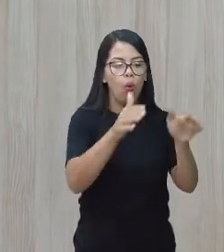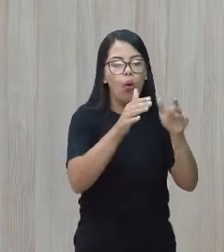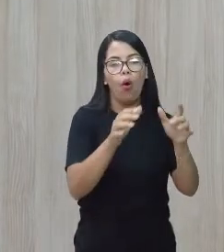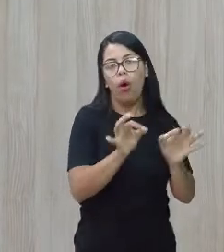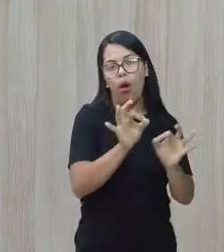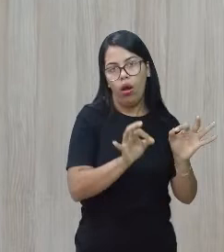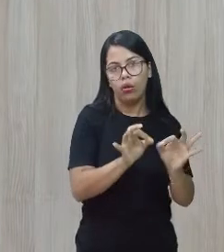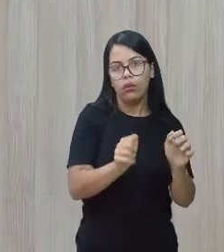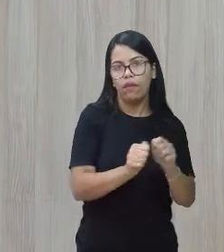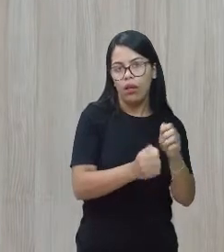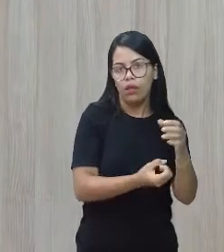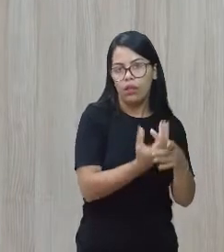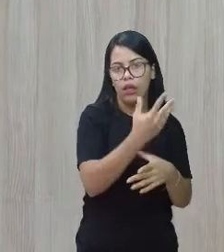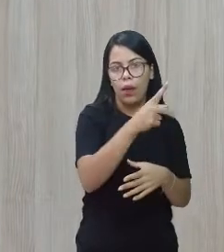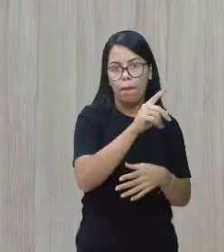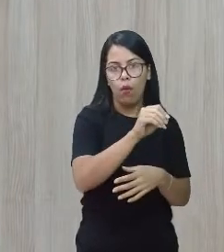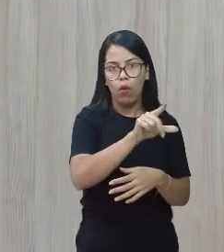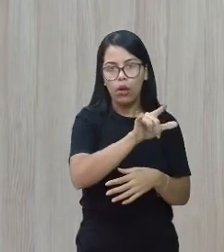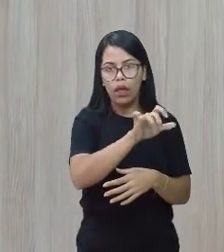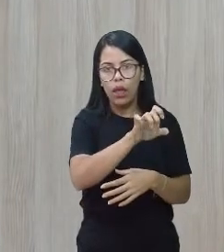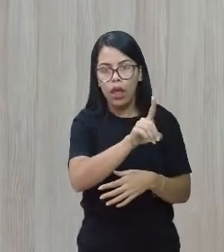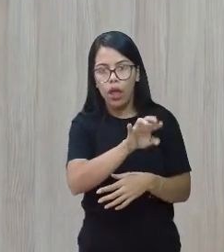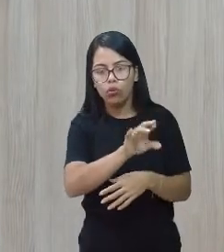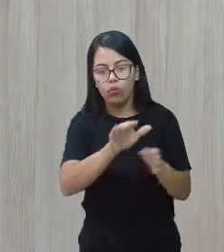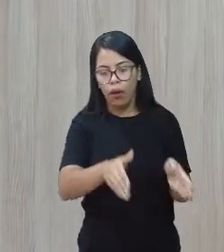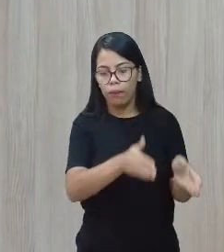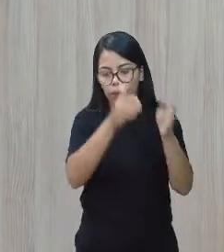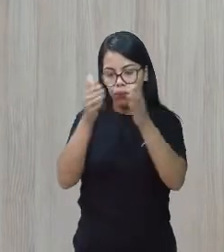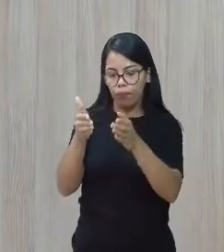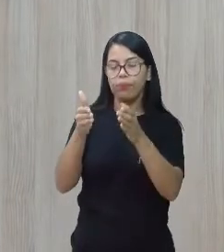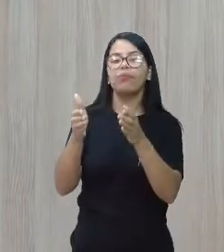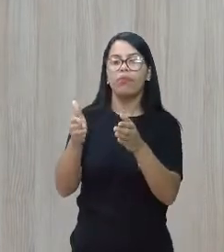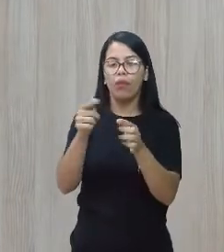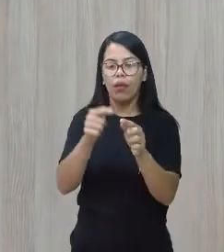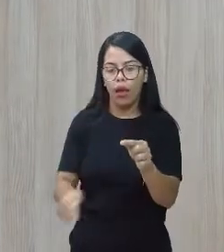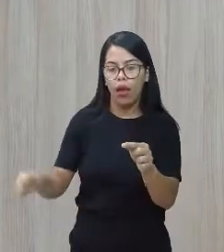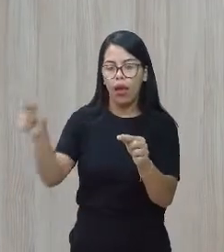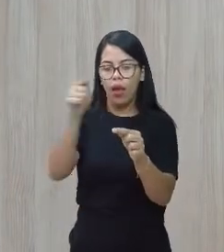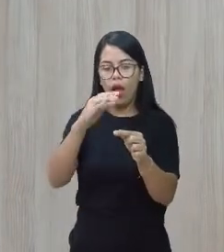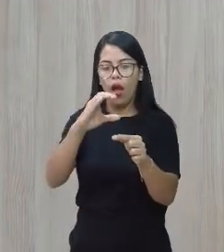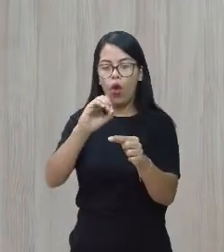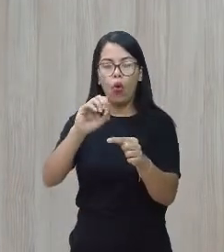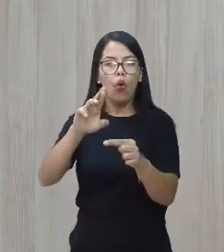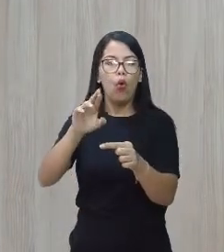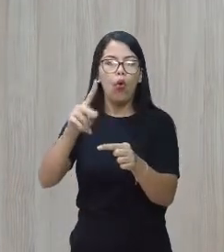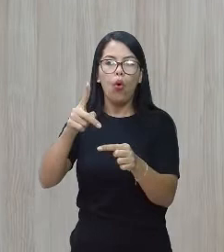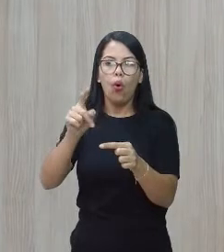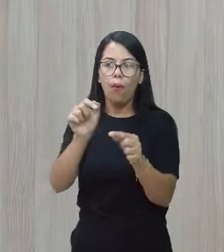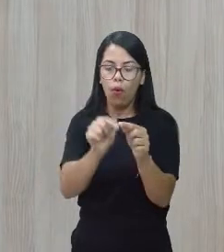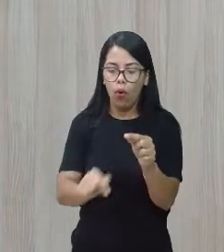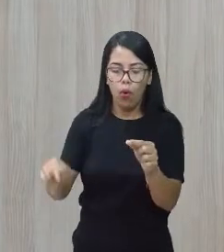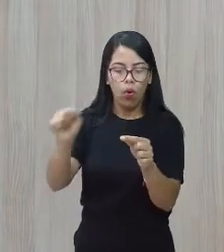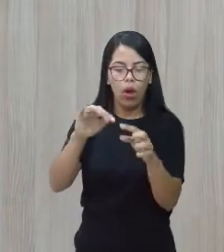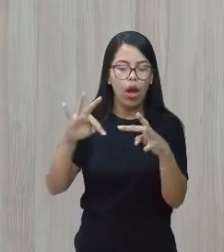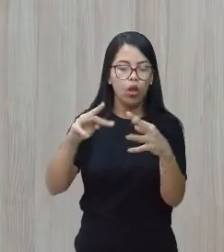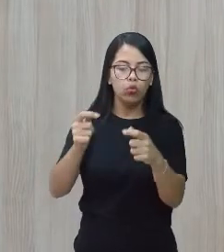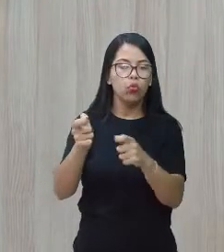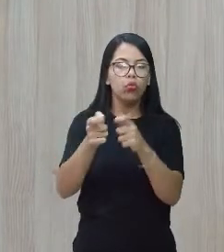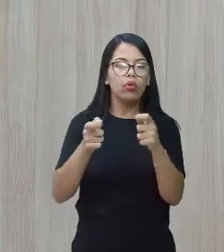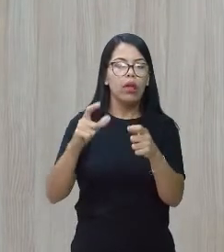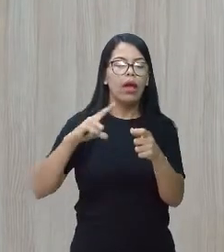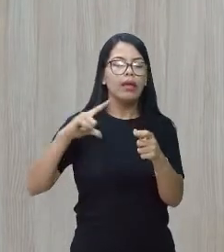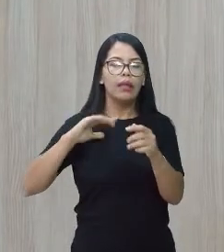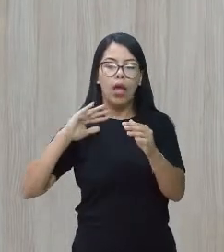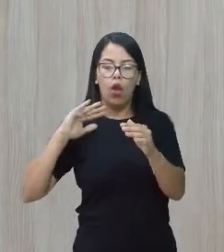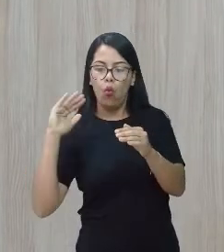tá? Já nos corpos redondos a gente tem o seguinte, ó. Corpo redondo é tudo aquilo que tem uma